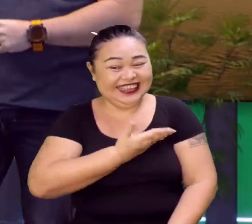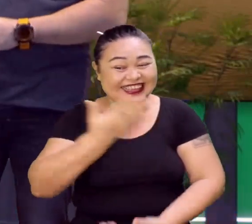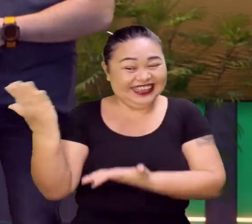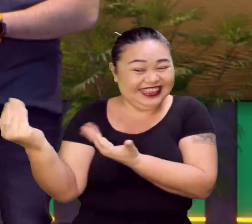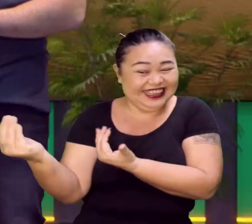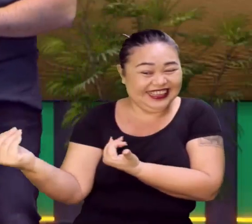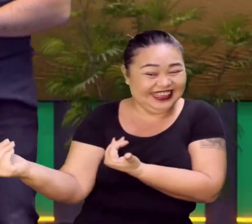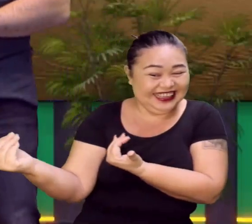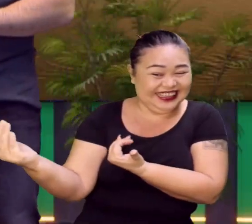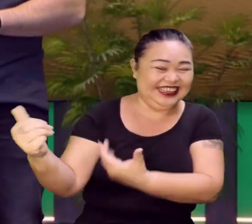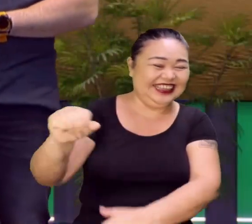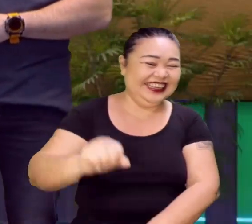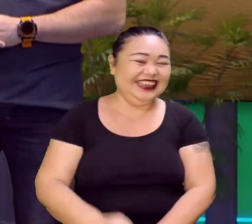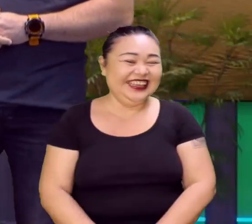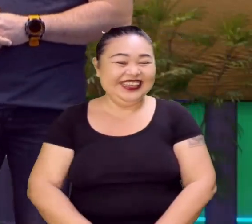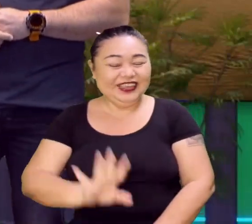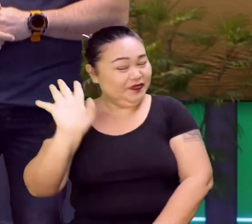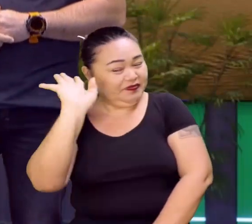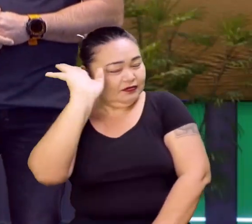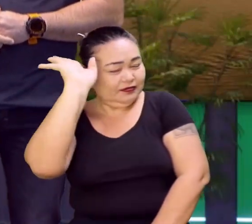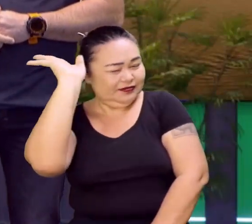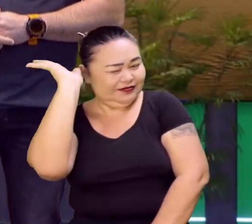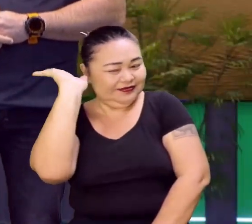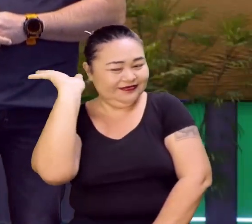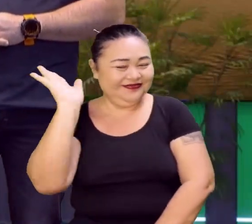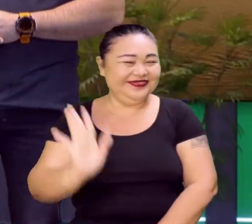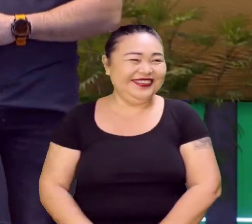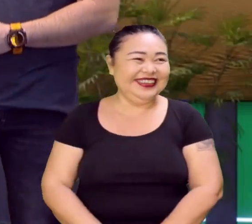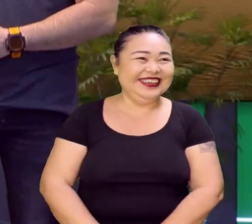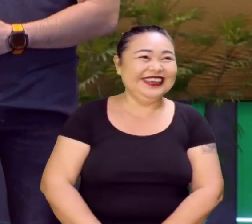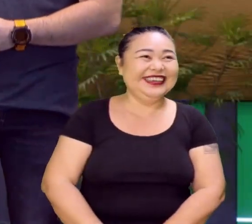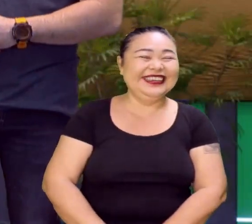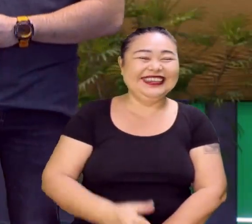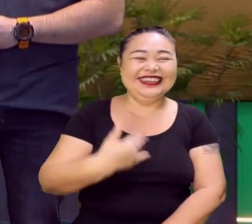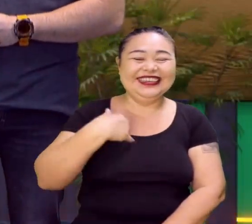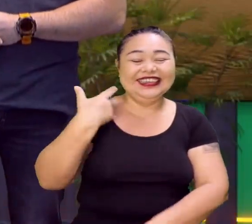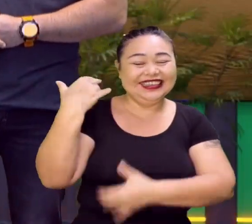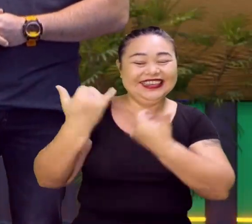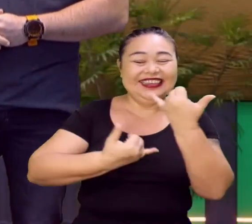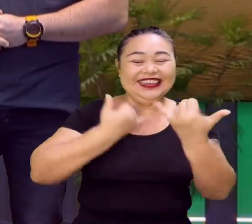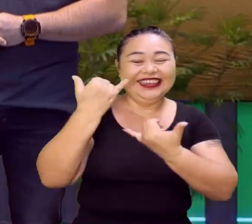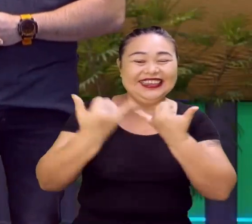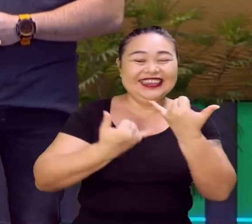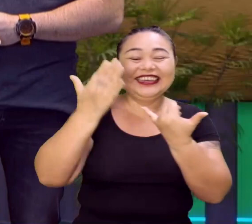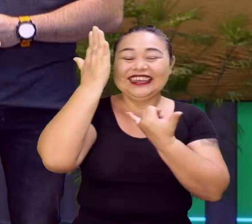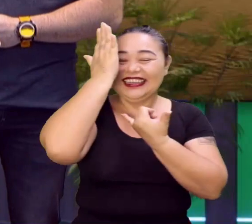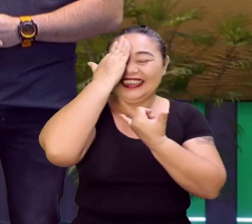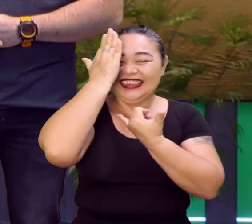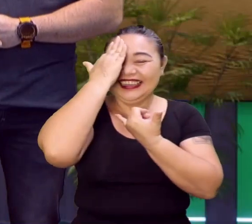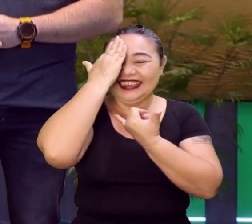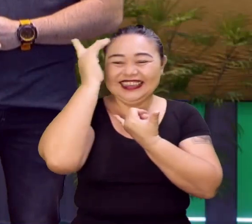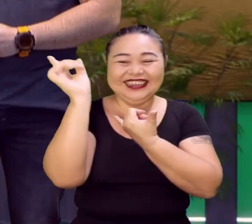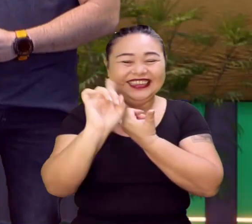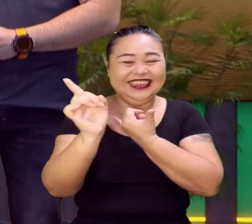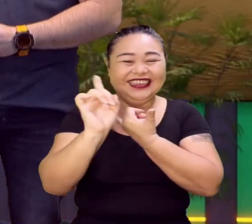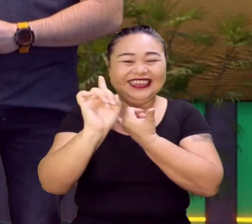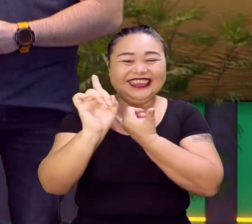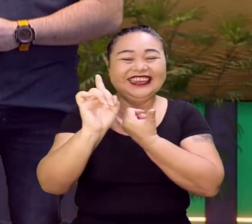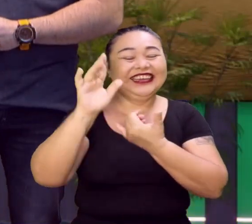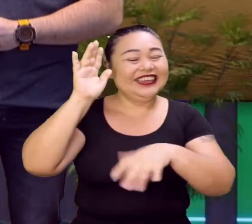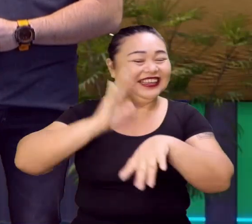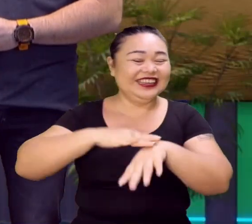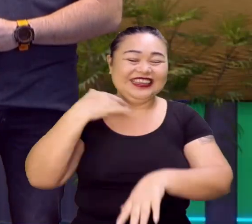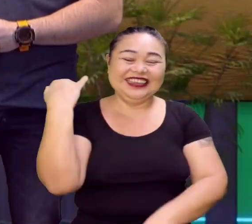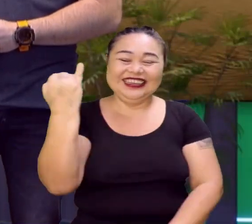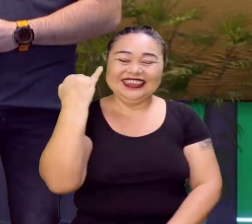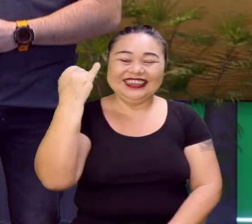demais. Isso aí, a gente sabe que isso é brincadeira e a gente sabe que isso não é o mais